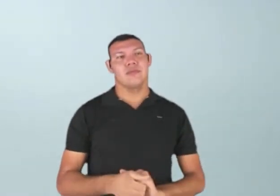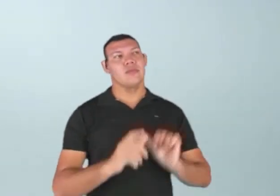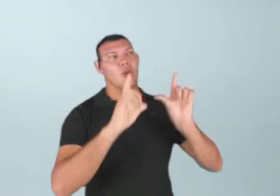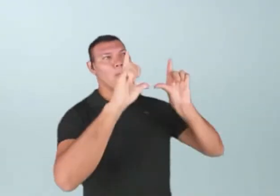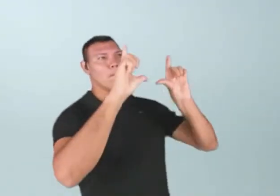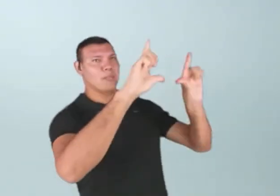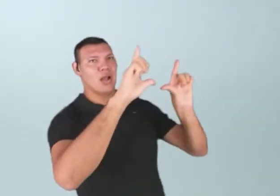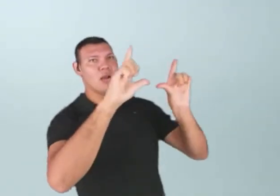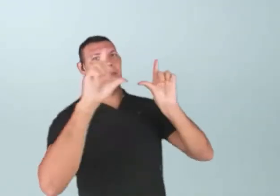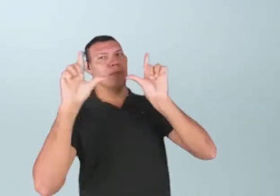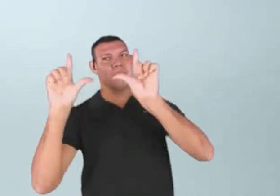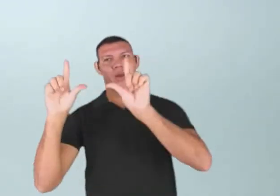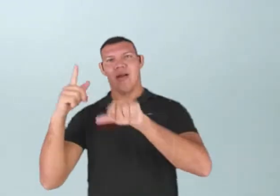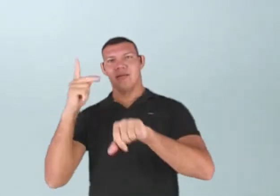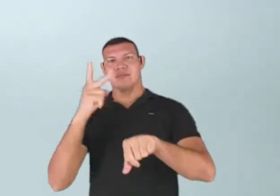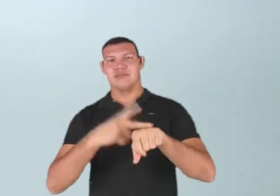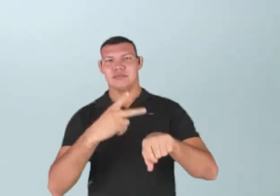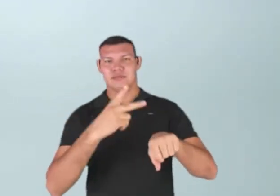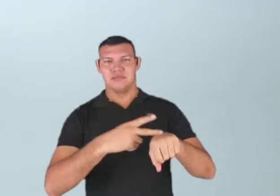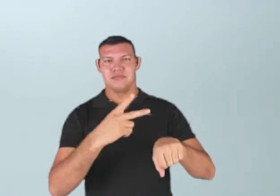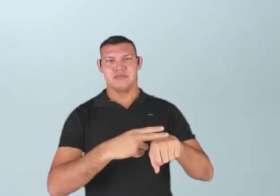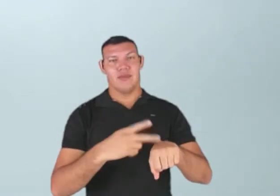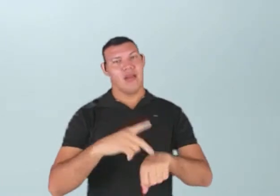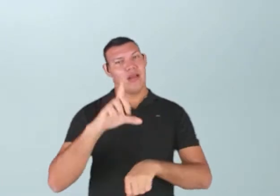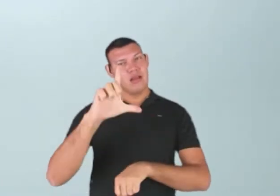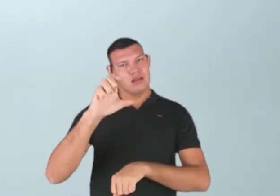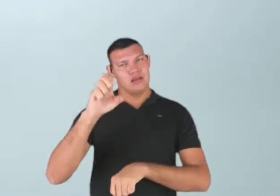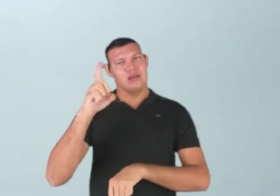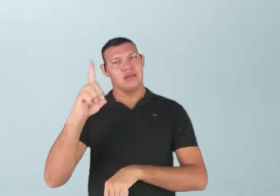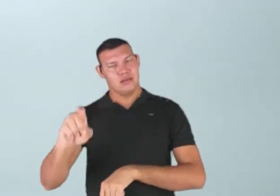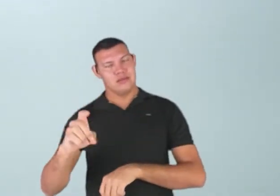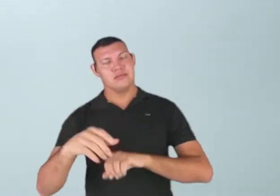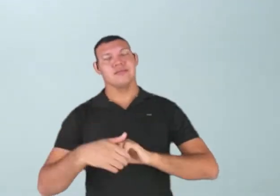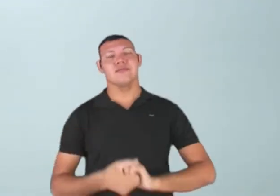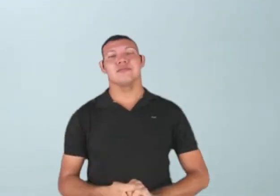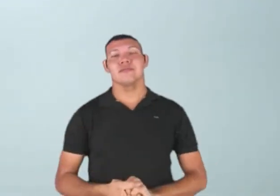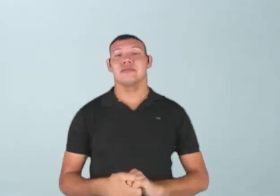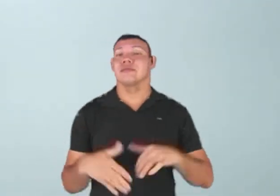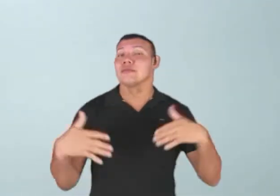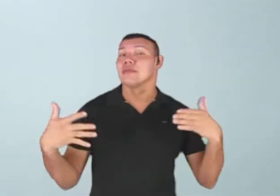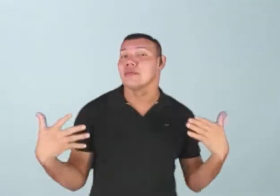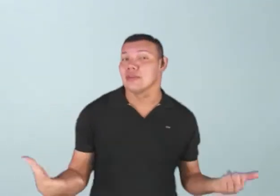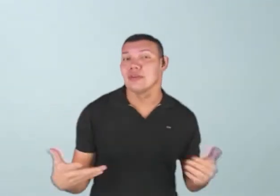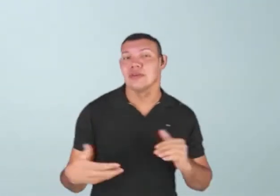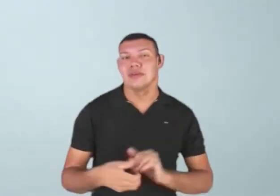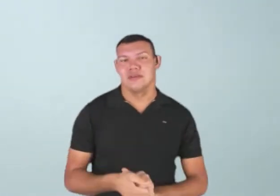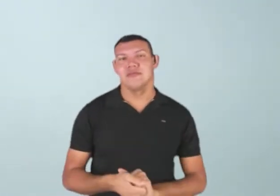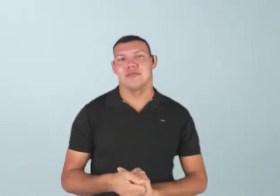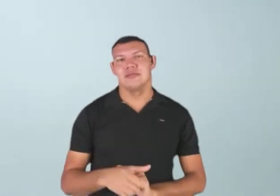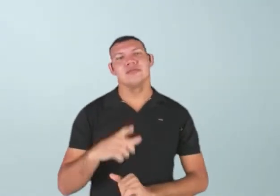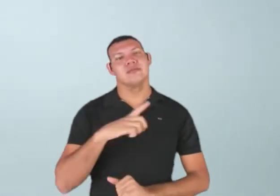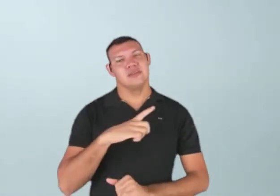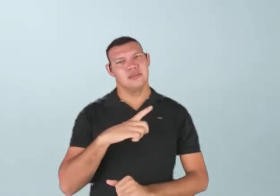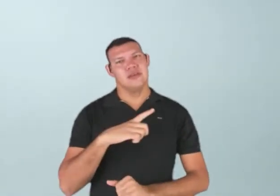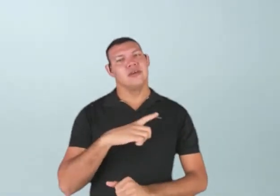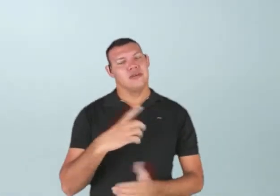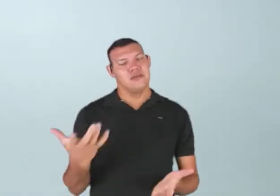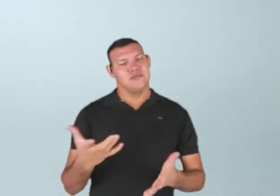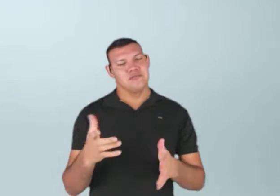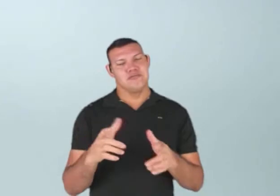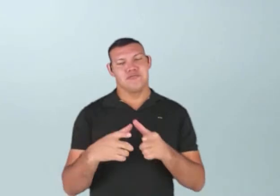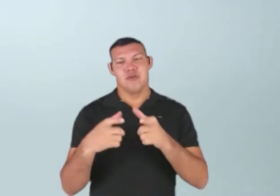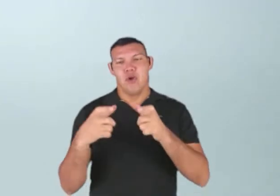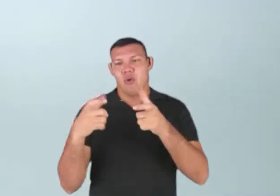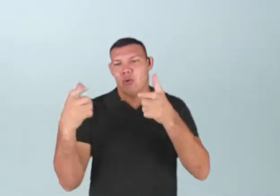porta-cartazes de acrílico, de vidro, de LED, não é? Então, eles contam com um espaço a mais para o